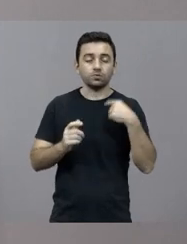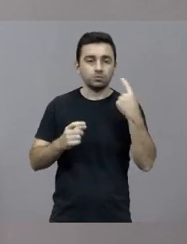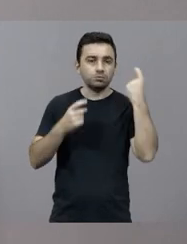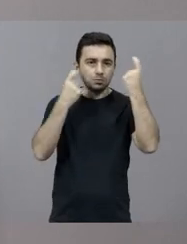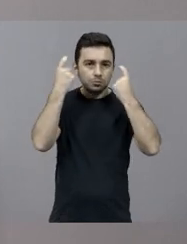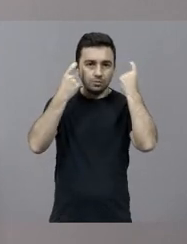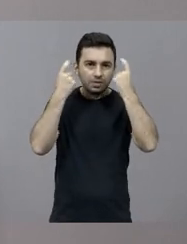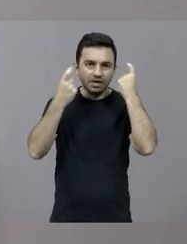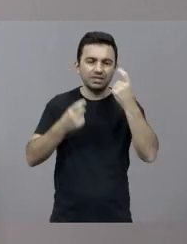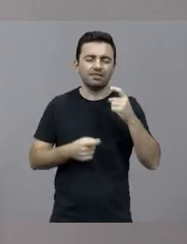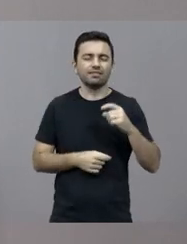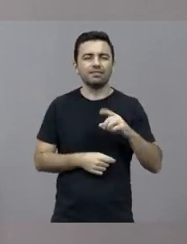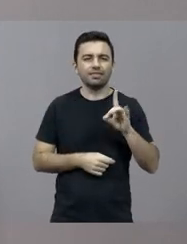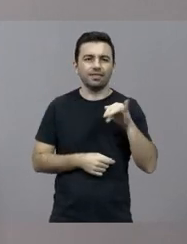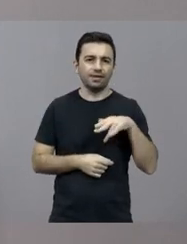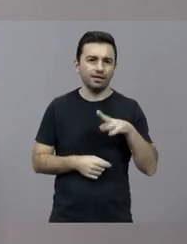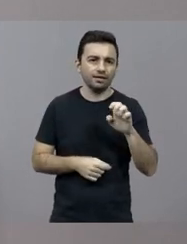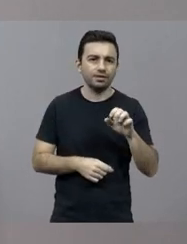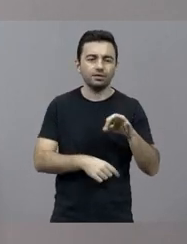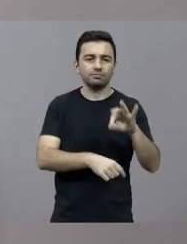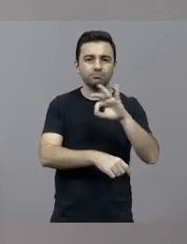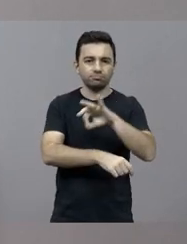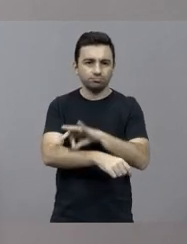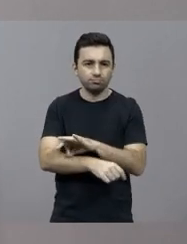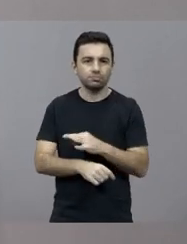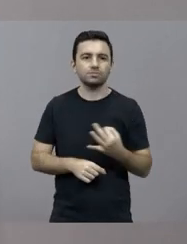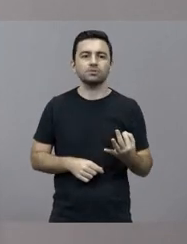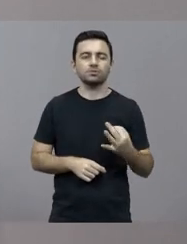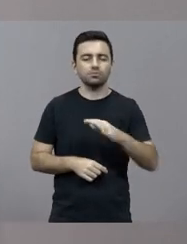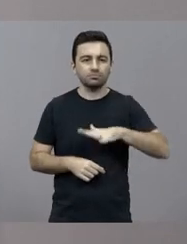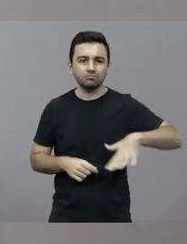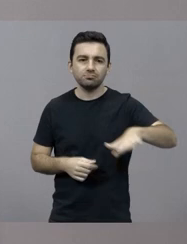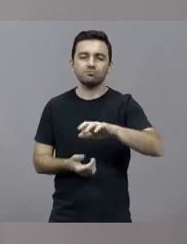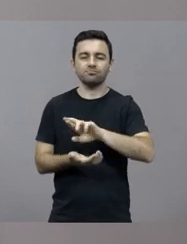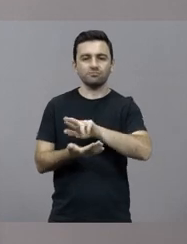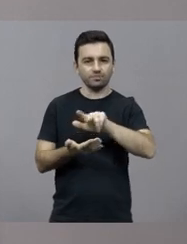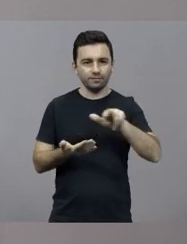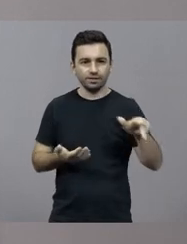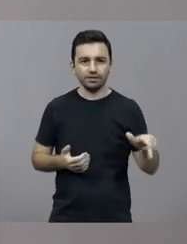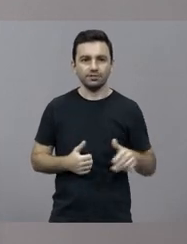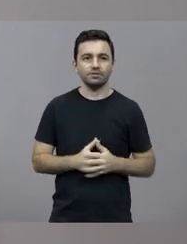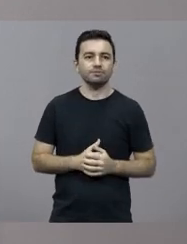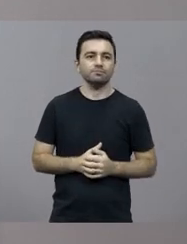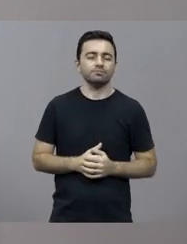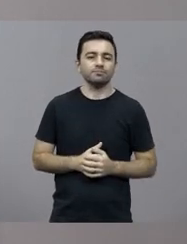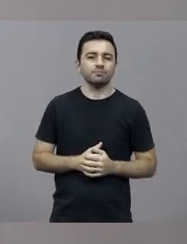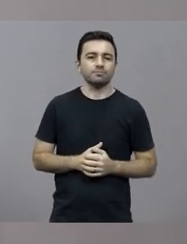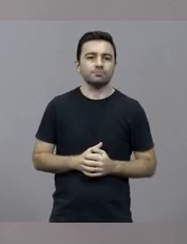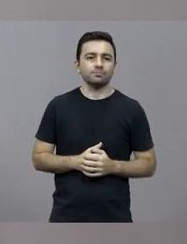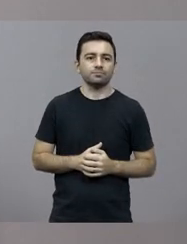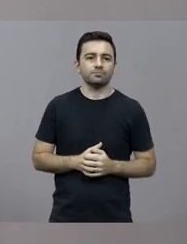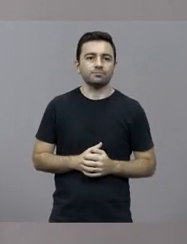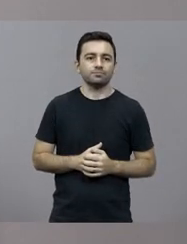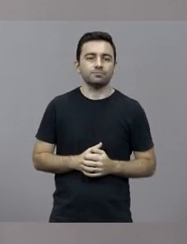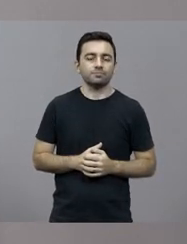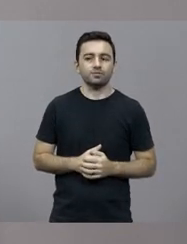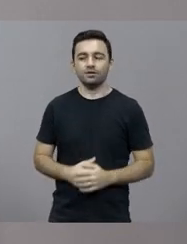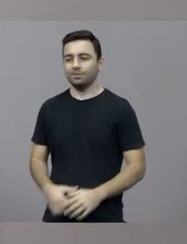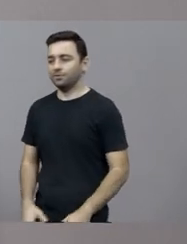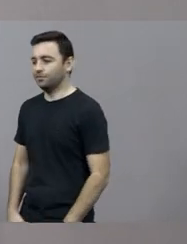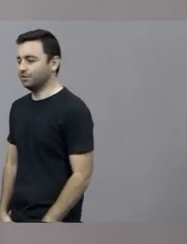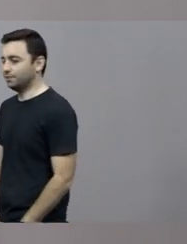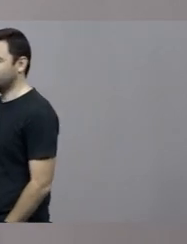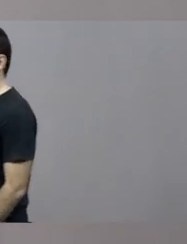Dengue, chikungunya, zika vírus. Tem todas as orientações necessárias e que os municípios,